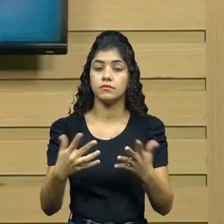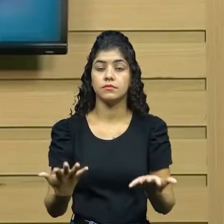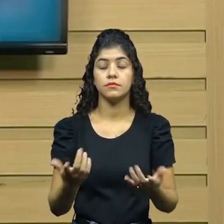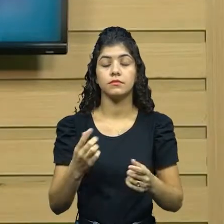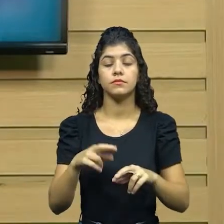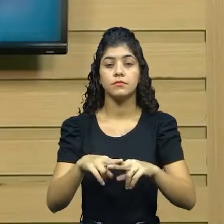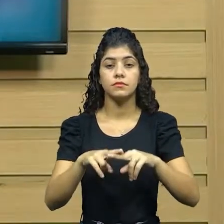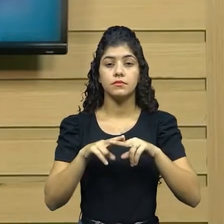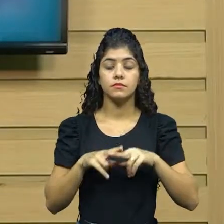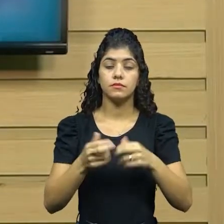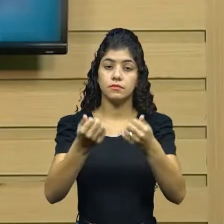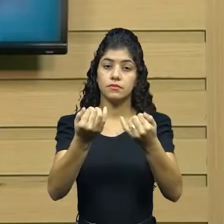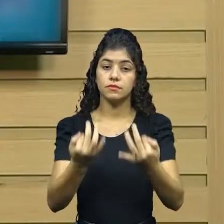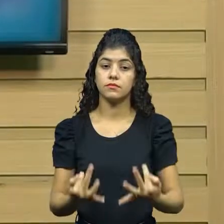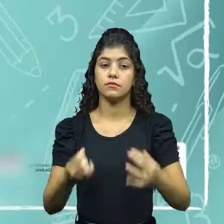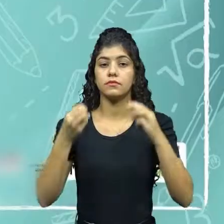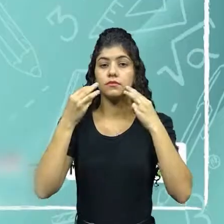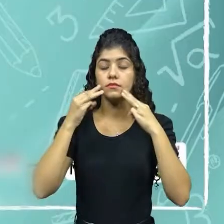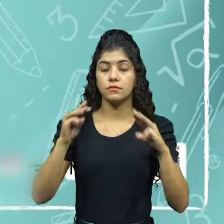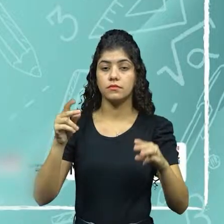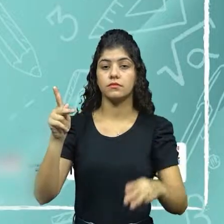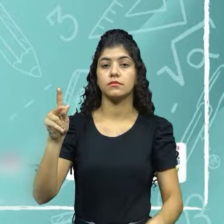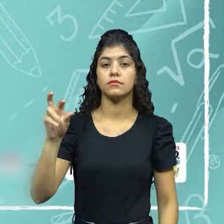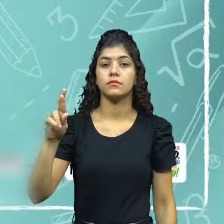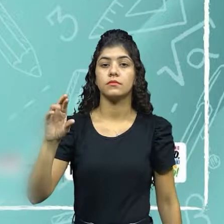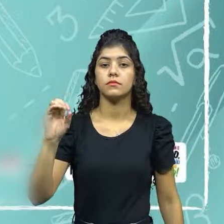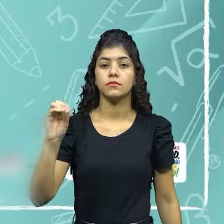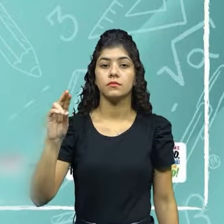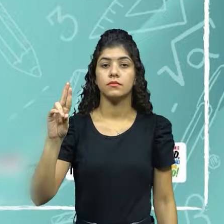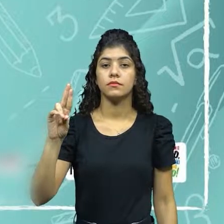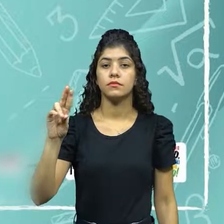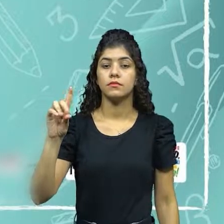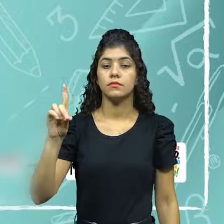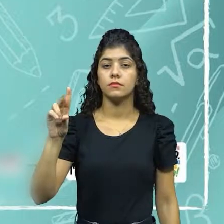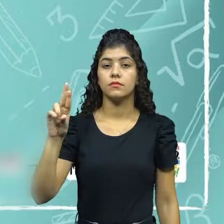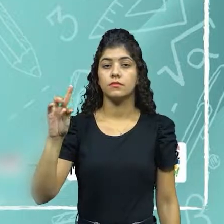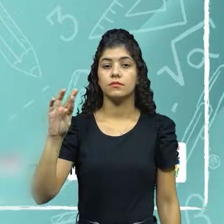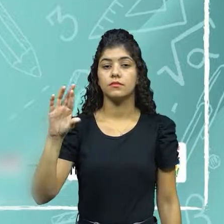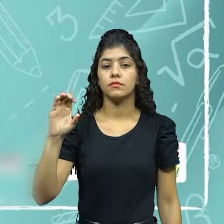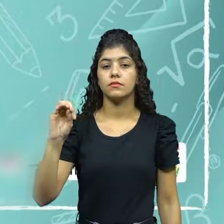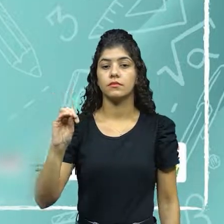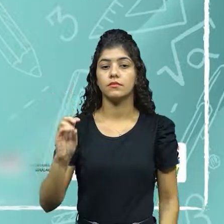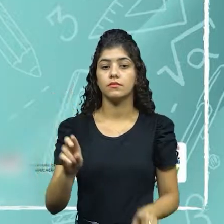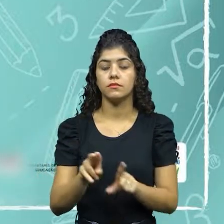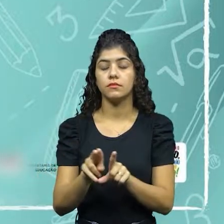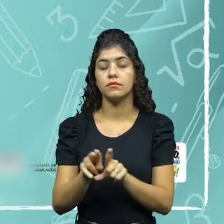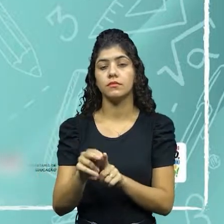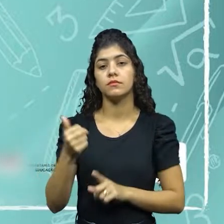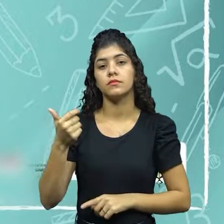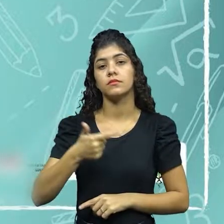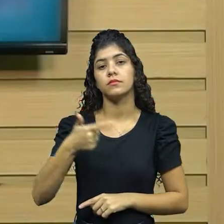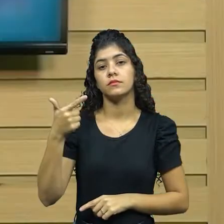isso que nós chamamos de marketing de produto. O segundo marketing é o marketing de relacionamento.